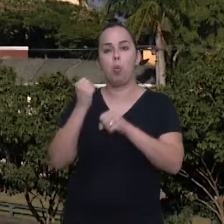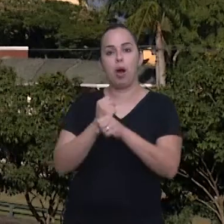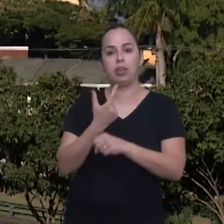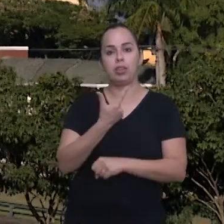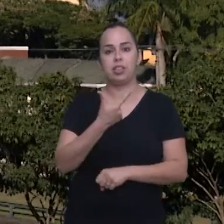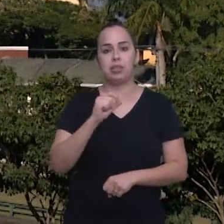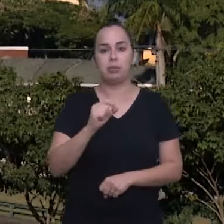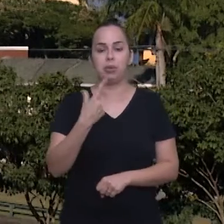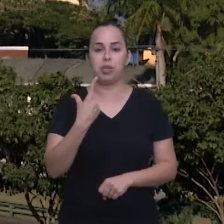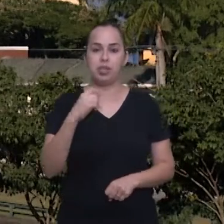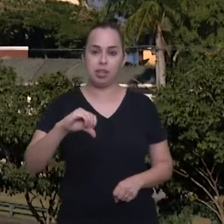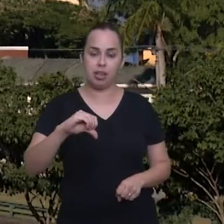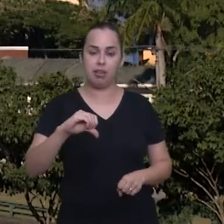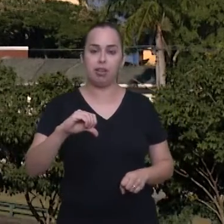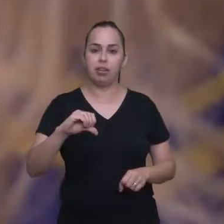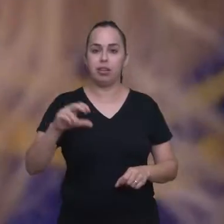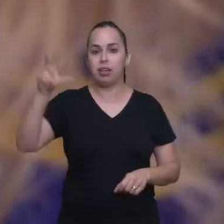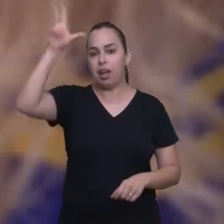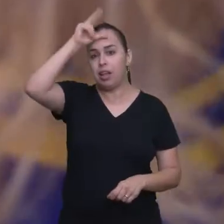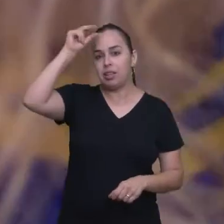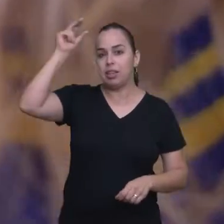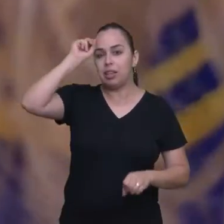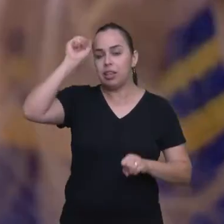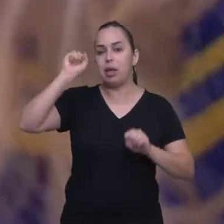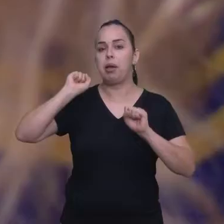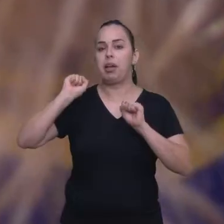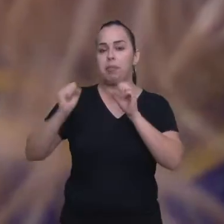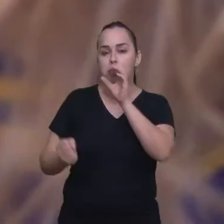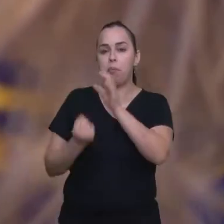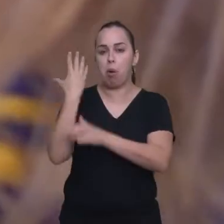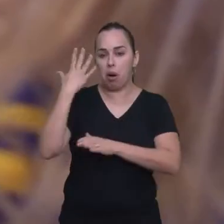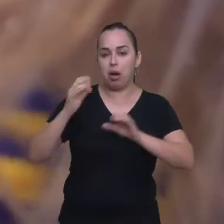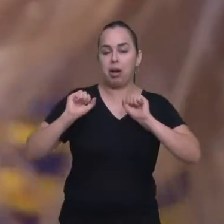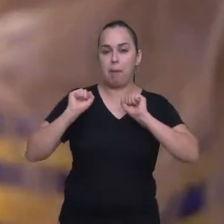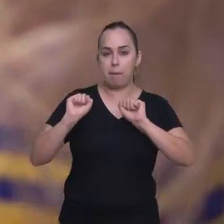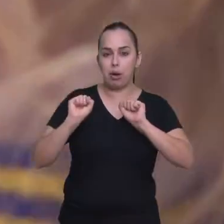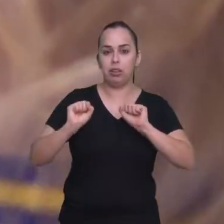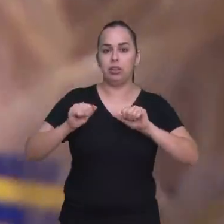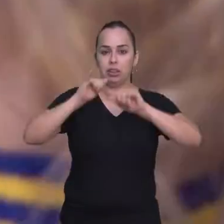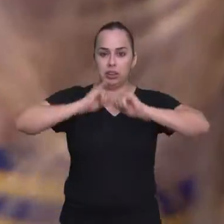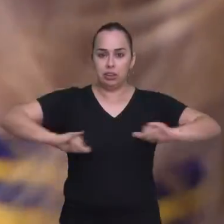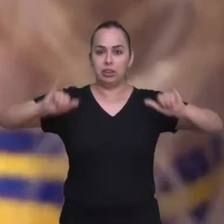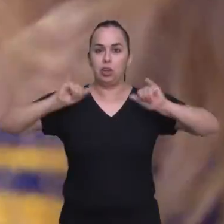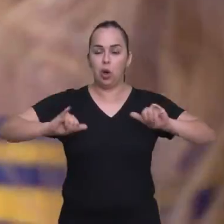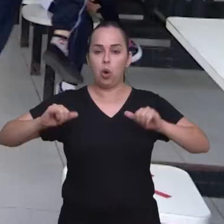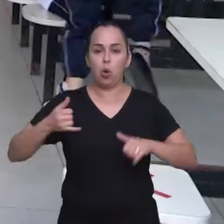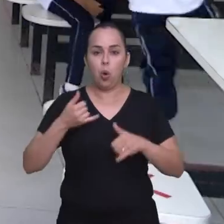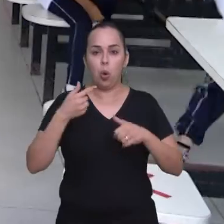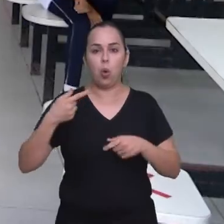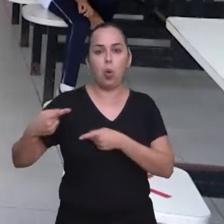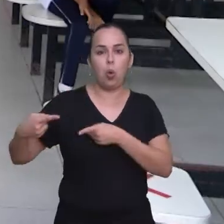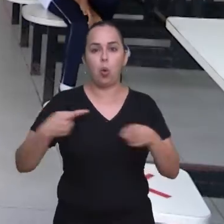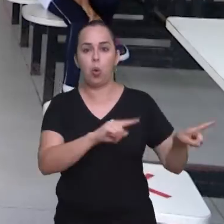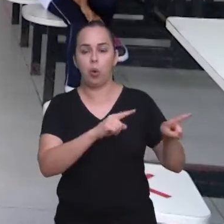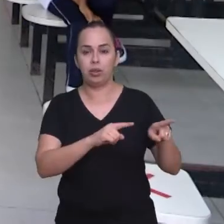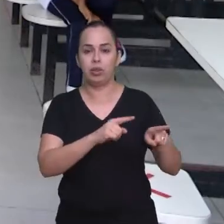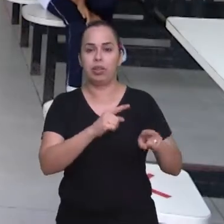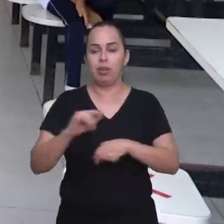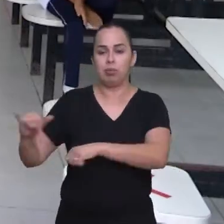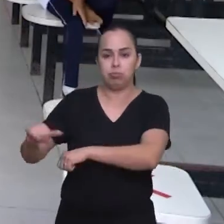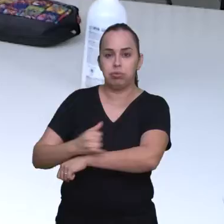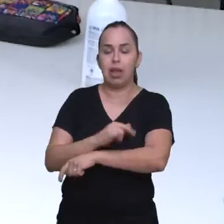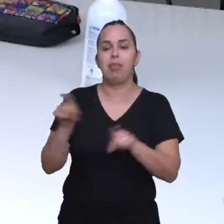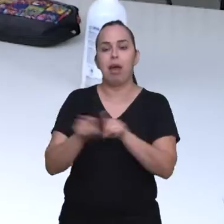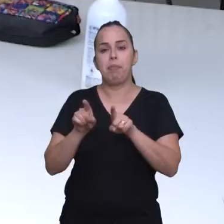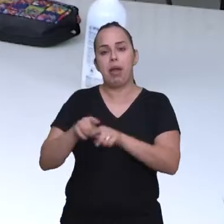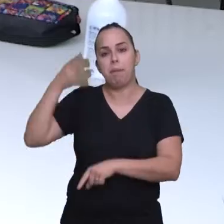2019 que autoriza o Poder Executivo a instituir a campanha de prevenção e combate à obesidade infantil para a promoção de